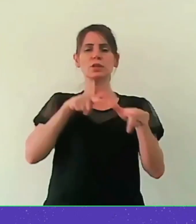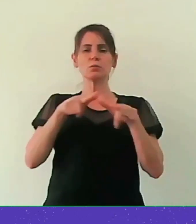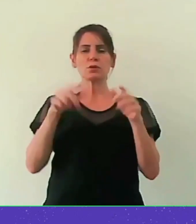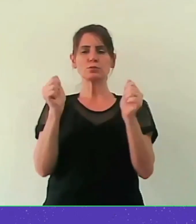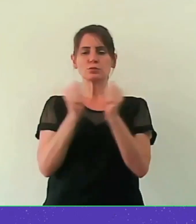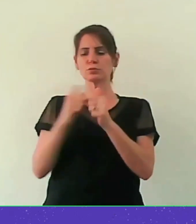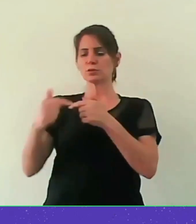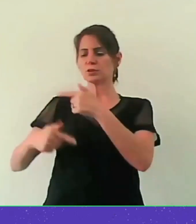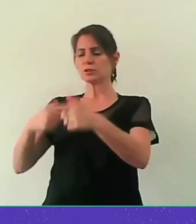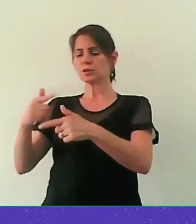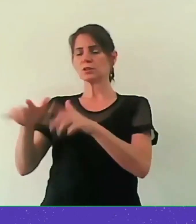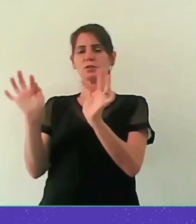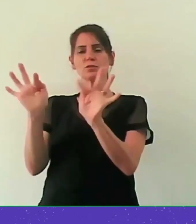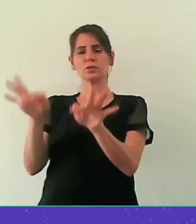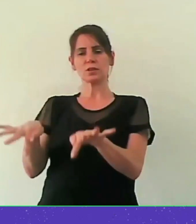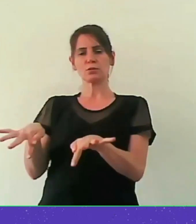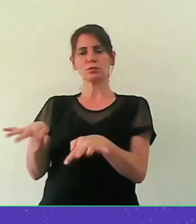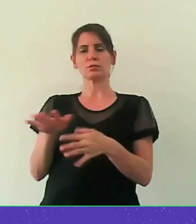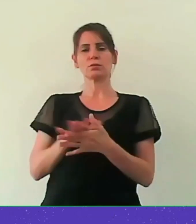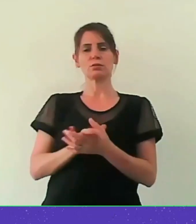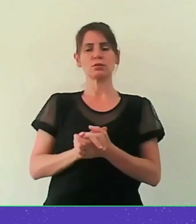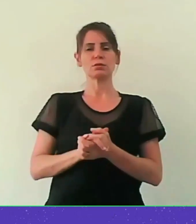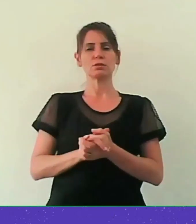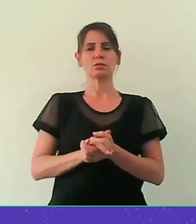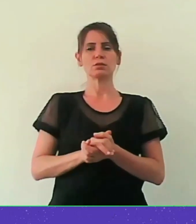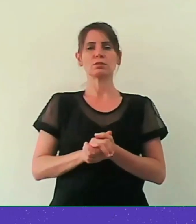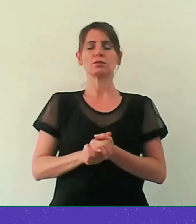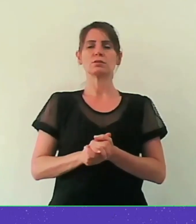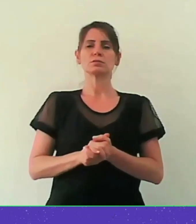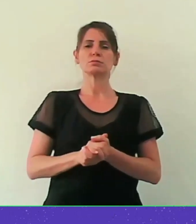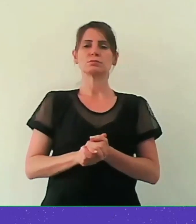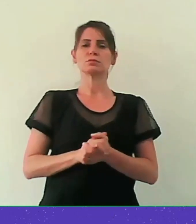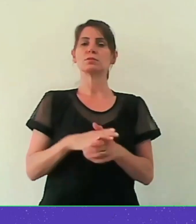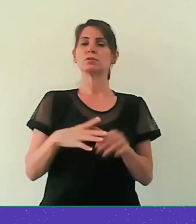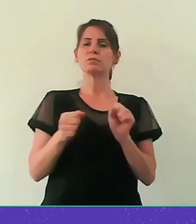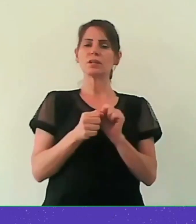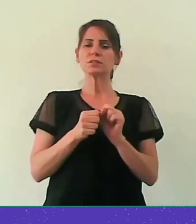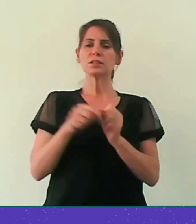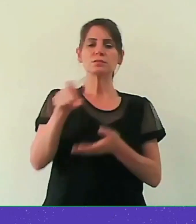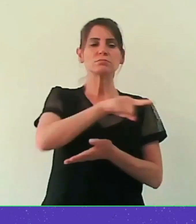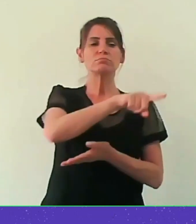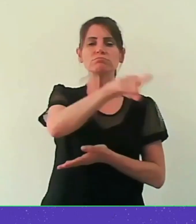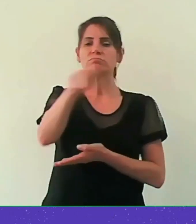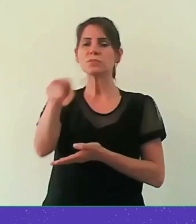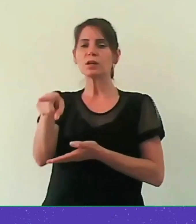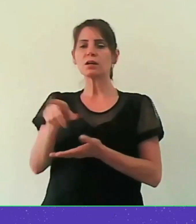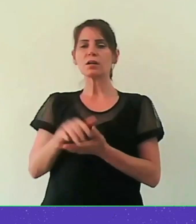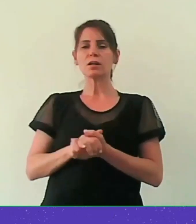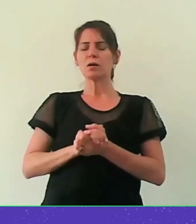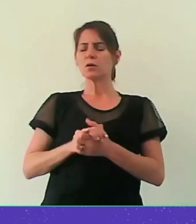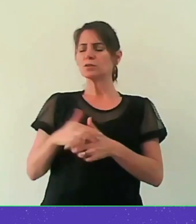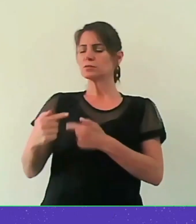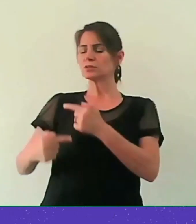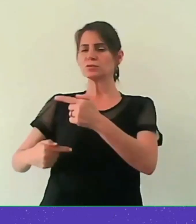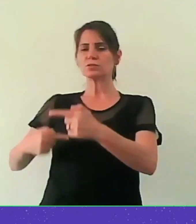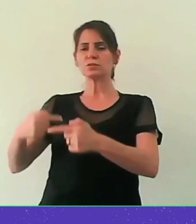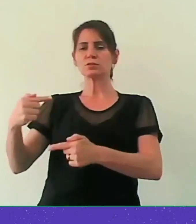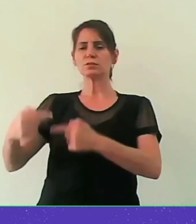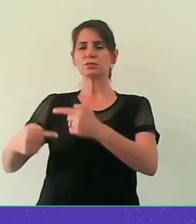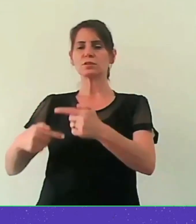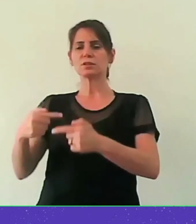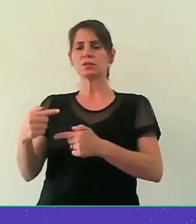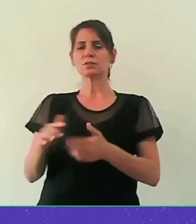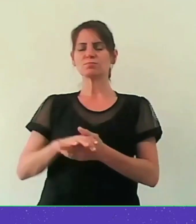irmãos, é fazer de vocês uma geração que